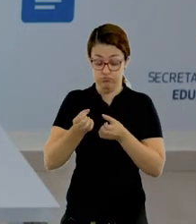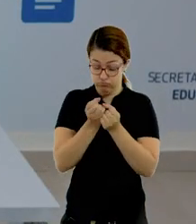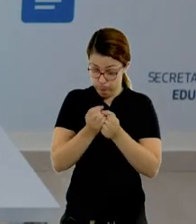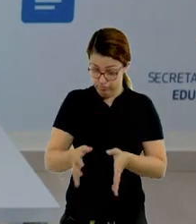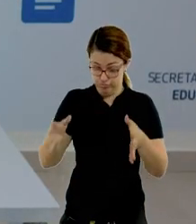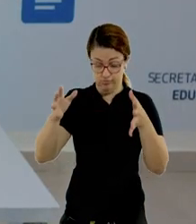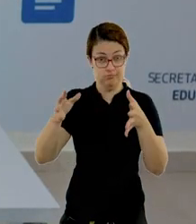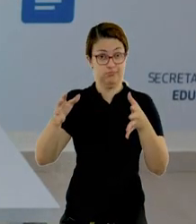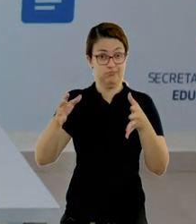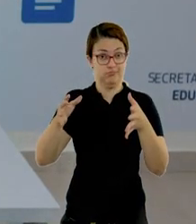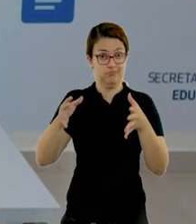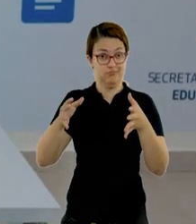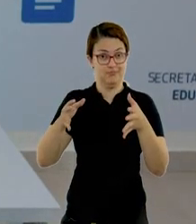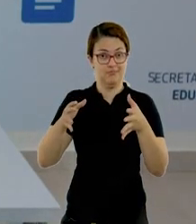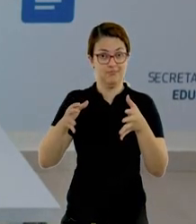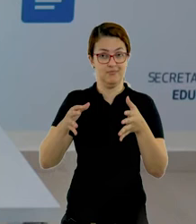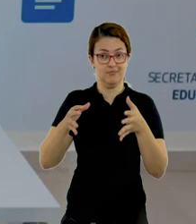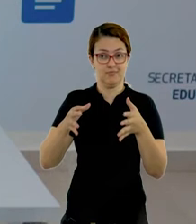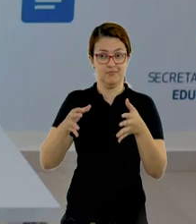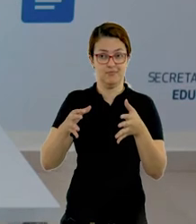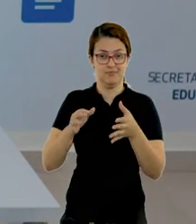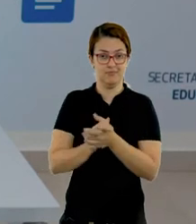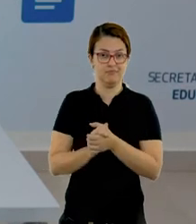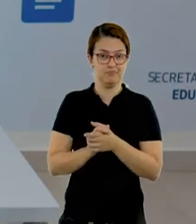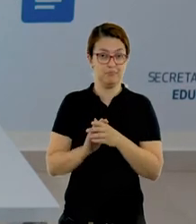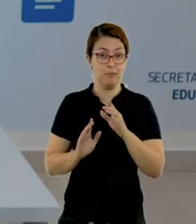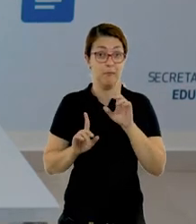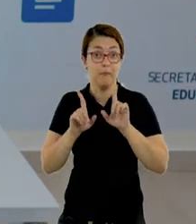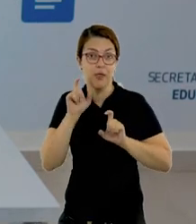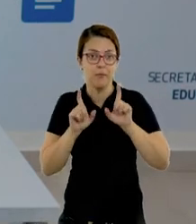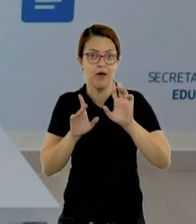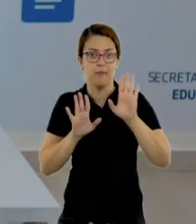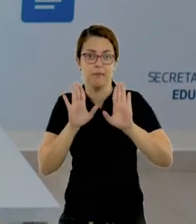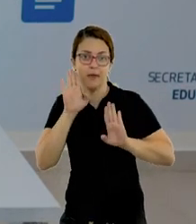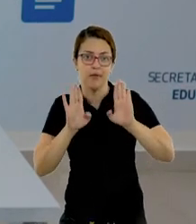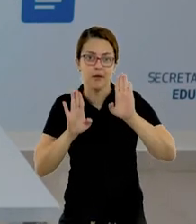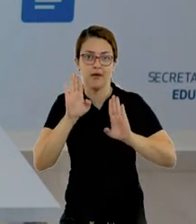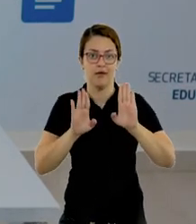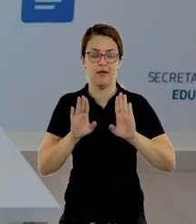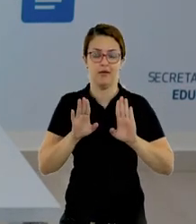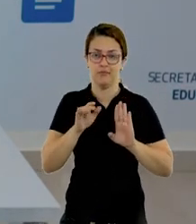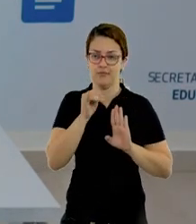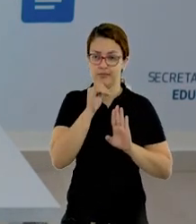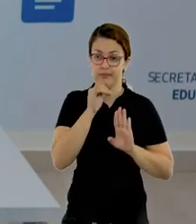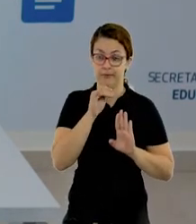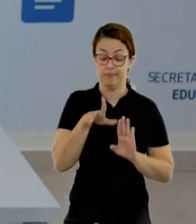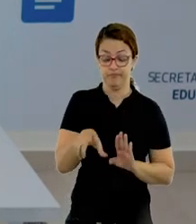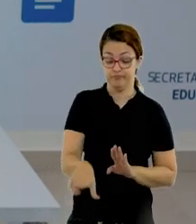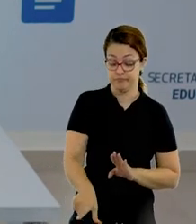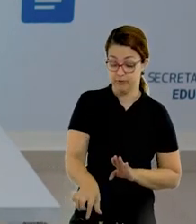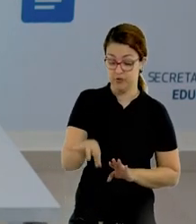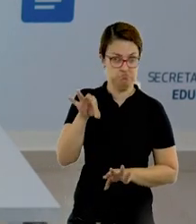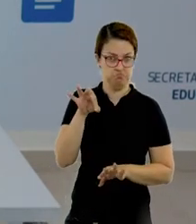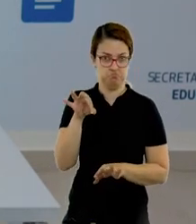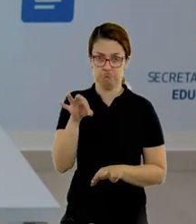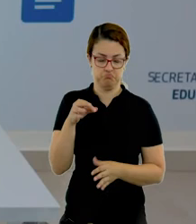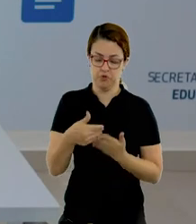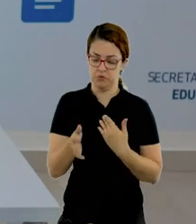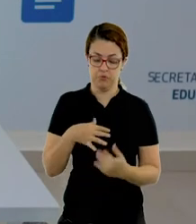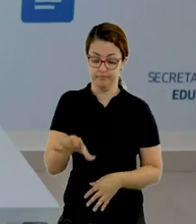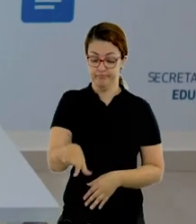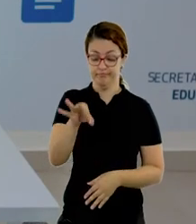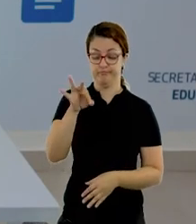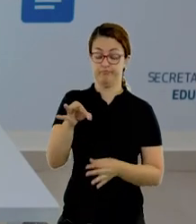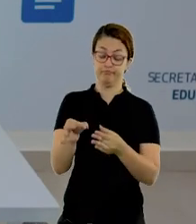Mistura, tararana, joga na mesa. A ideia é nós brincarmos de mímica. Como assim a mímica? Um vai escolher o papel, qualquer